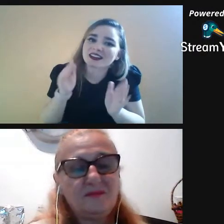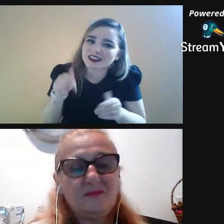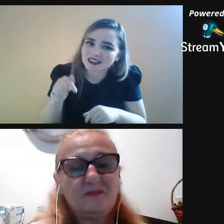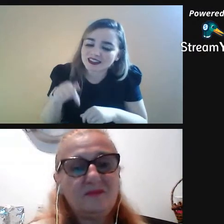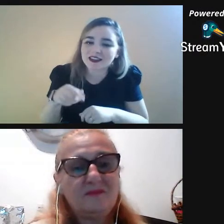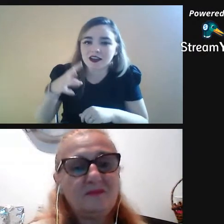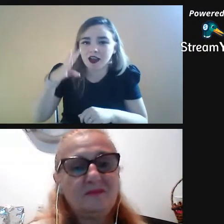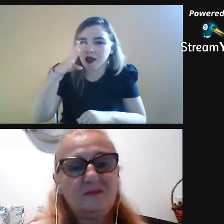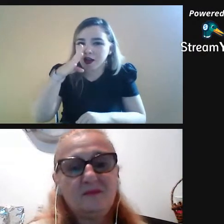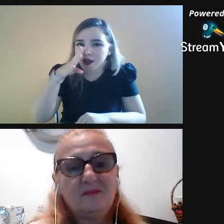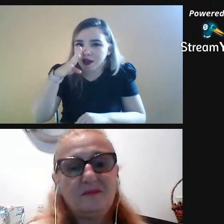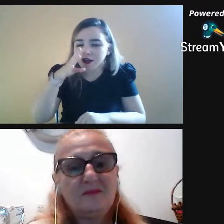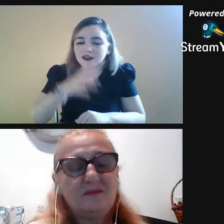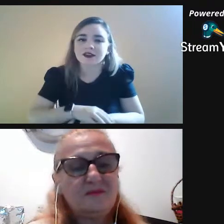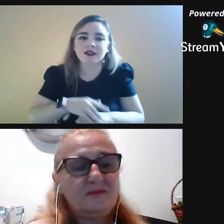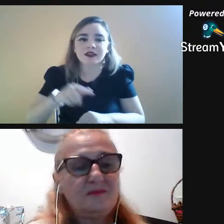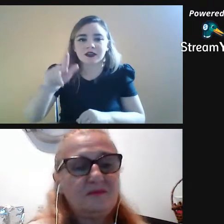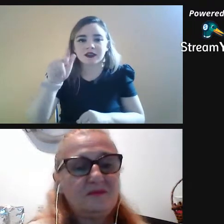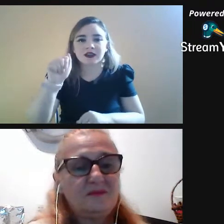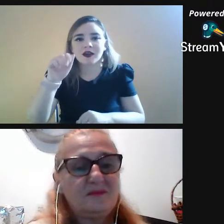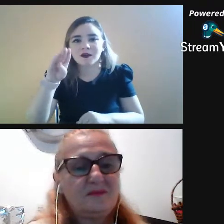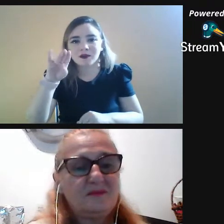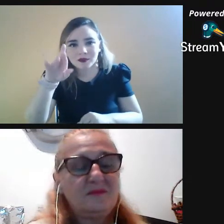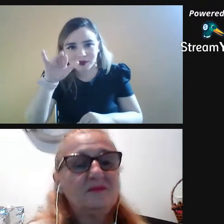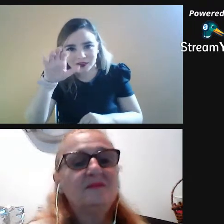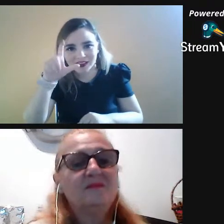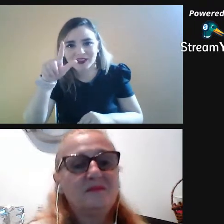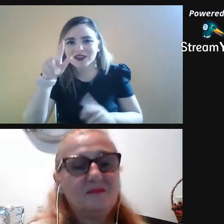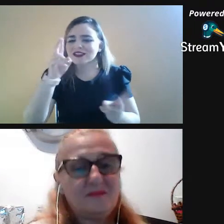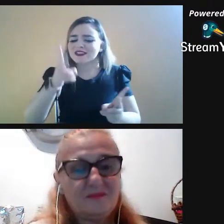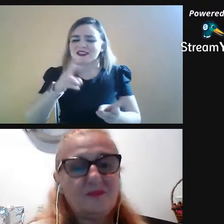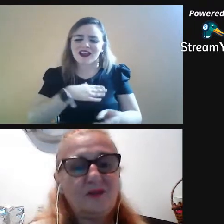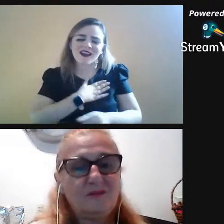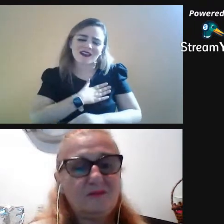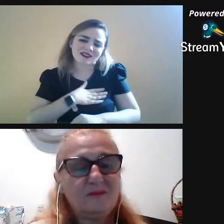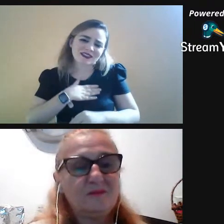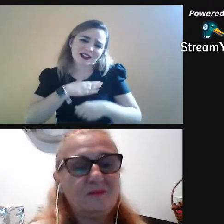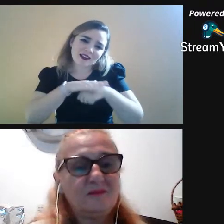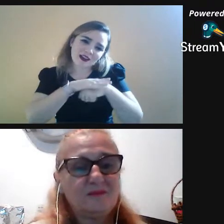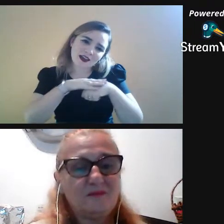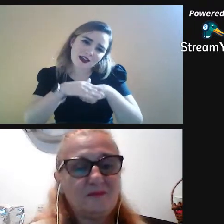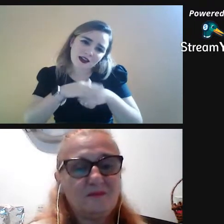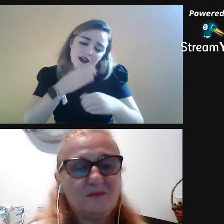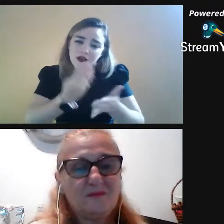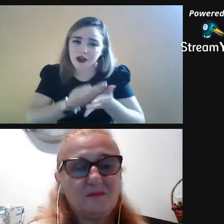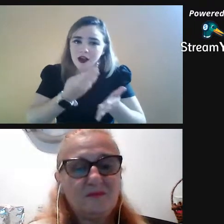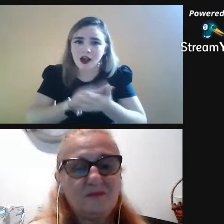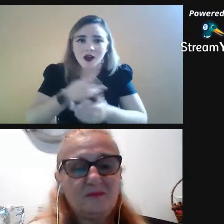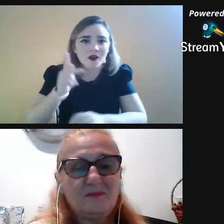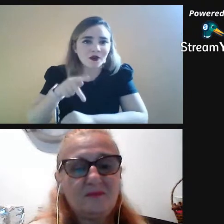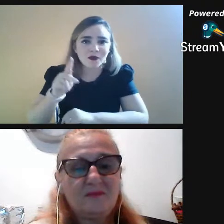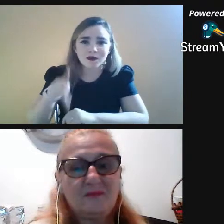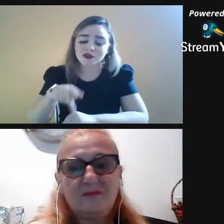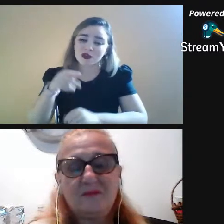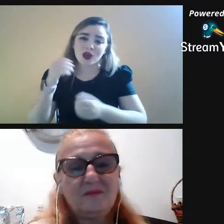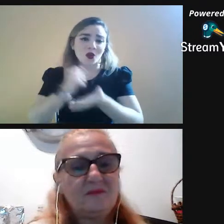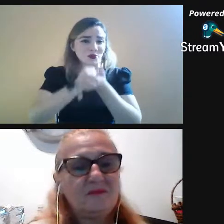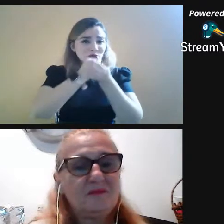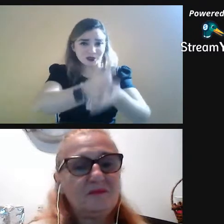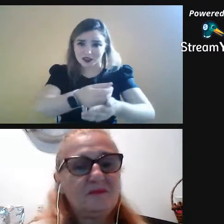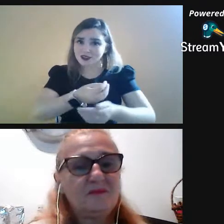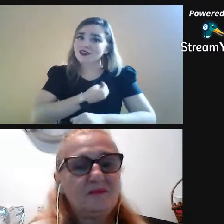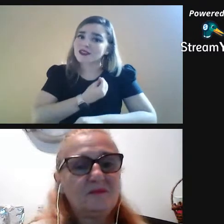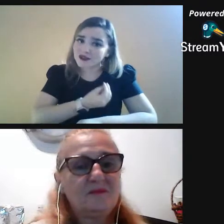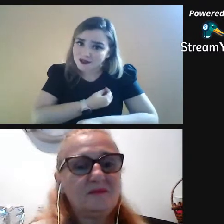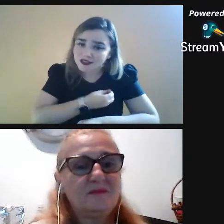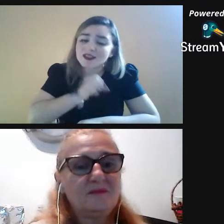assistindo. O Gabriel, sempre muito carinhoso, ele coloca aqui: as aulas com a professora está servindo para a vida. E é isso